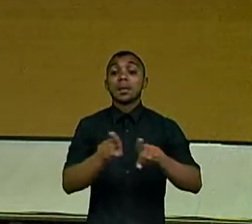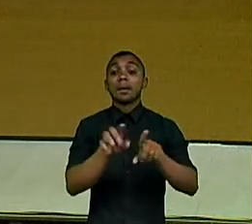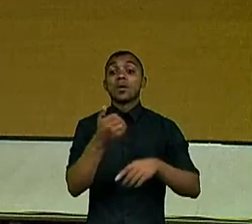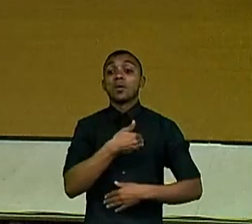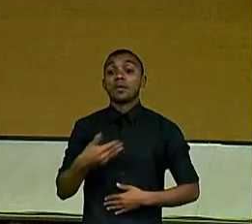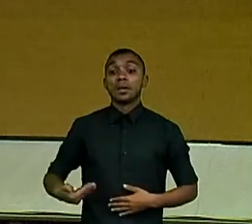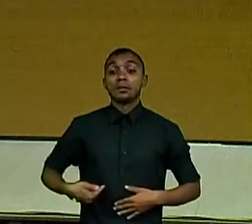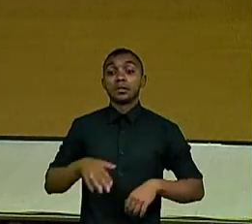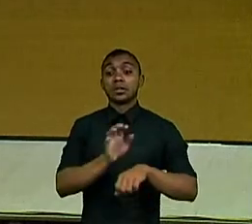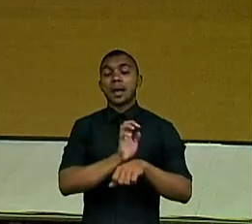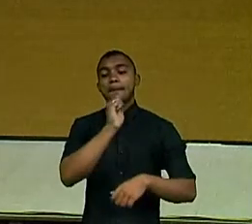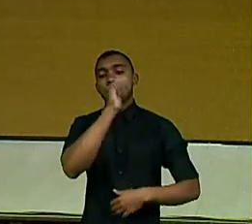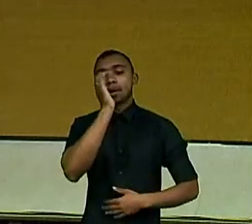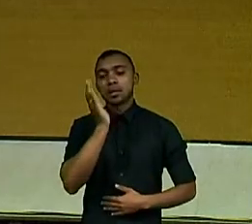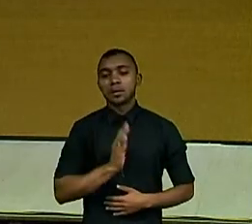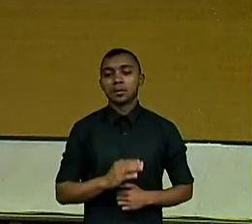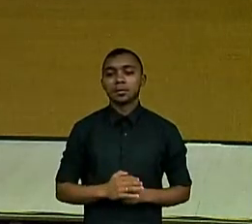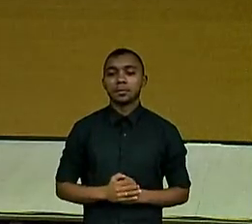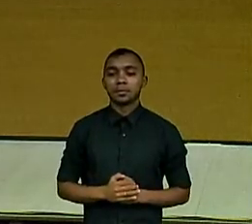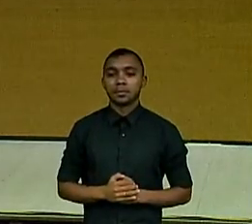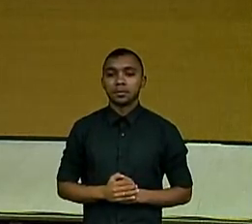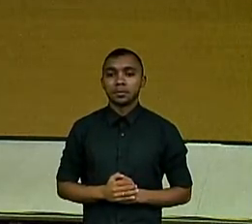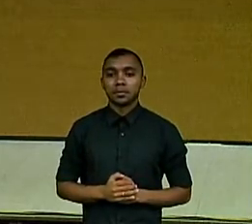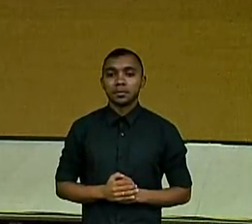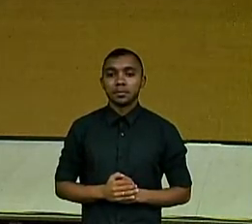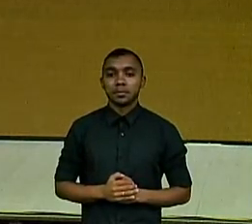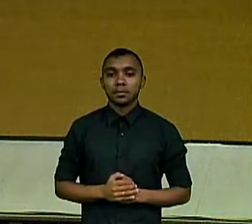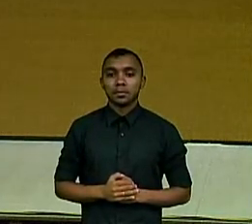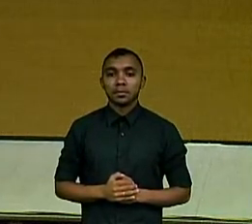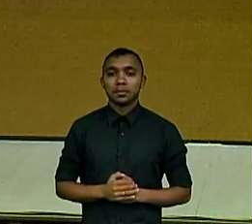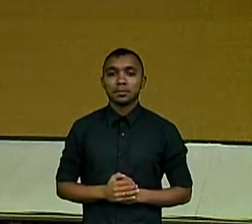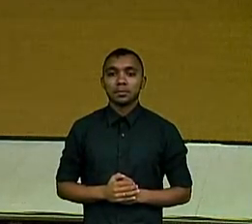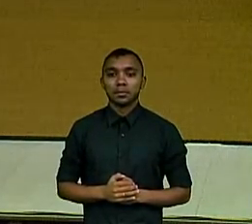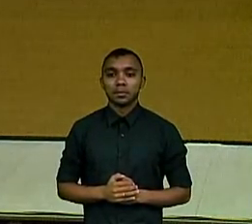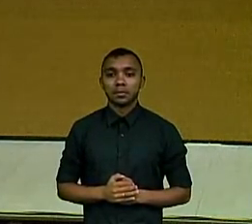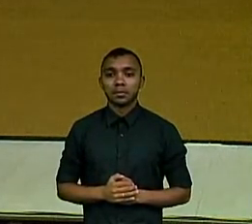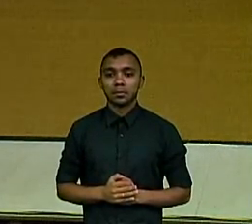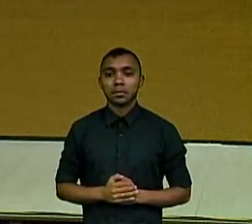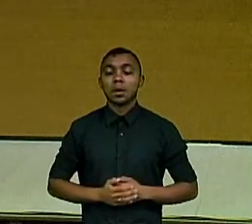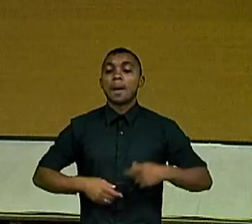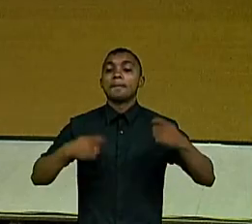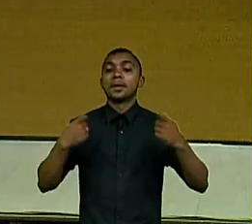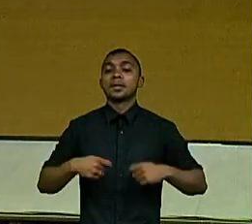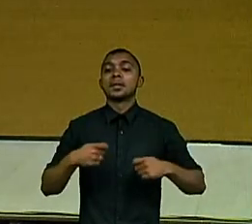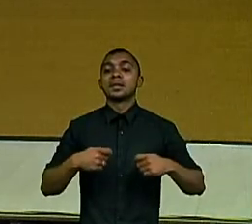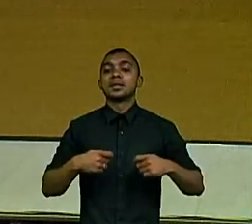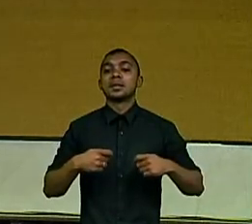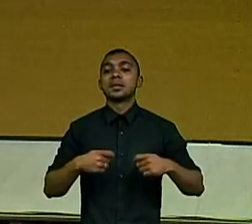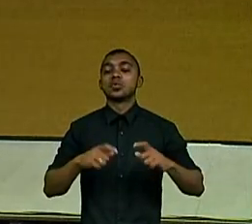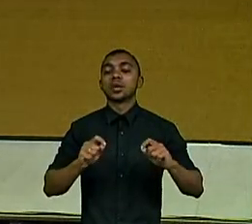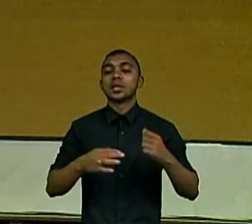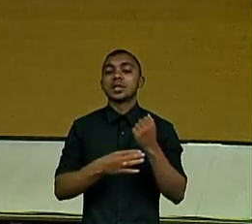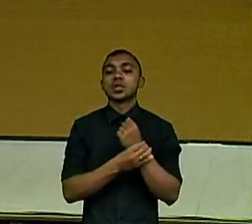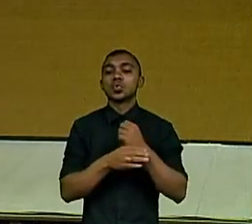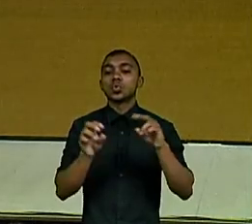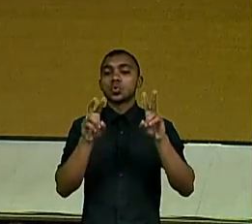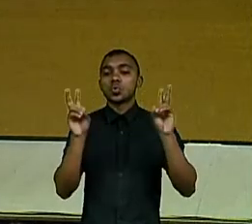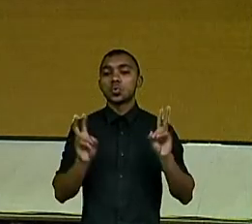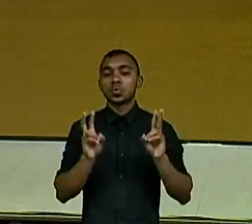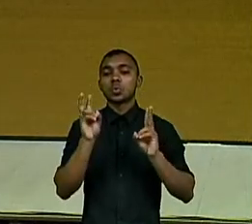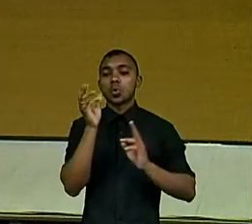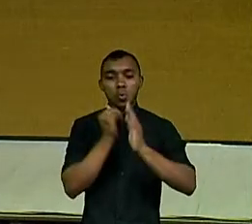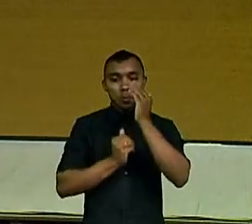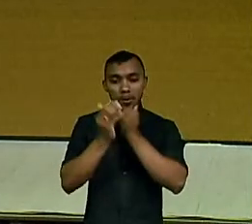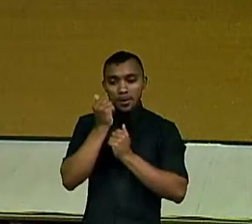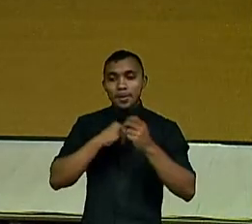deve a partir da Constituição ele tem que garantir a educação ele tem que garantir morar